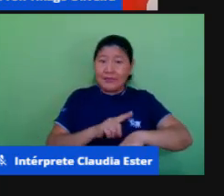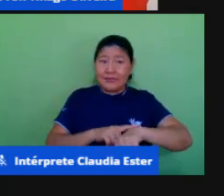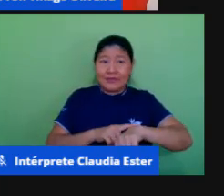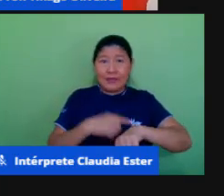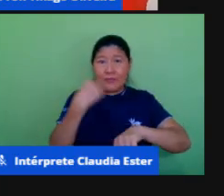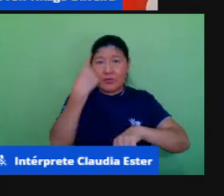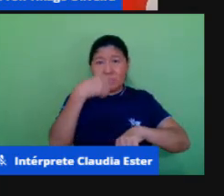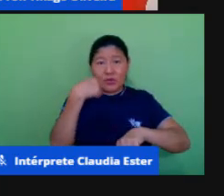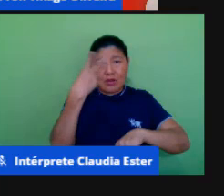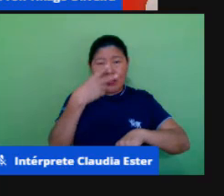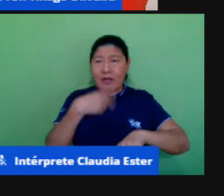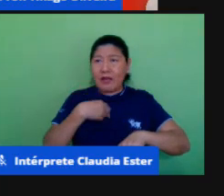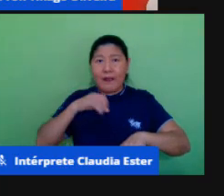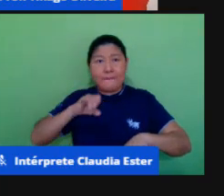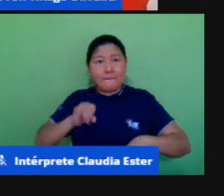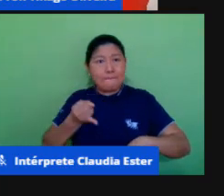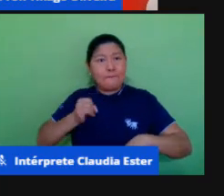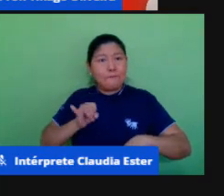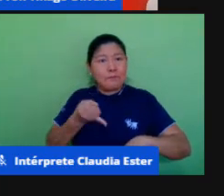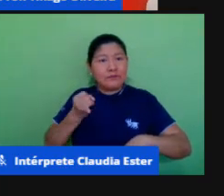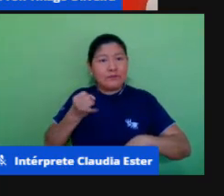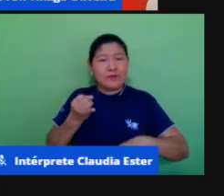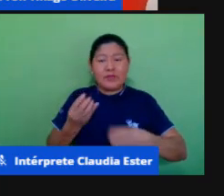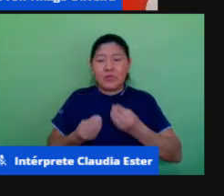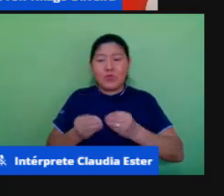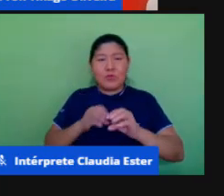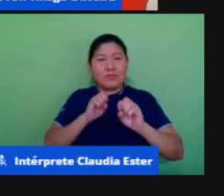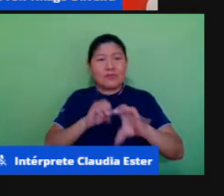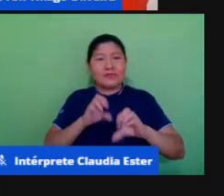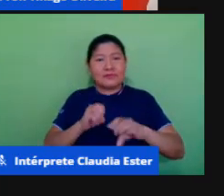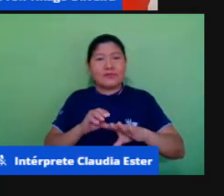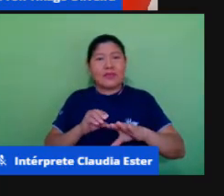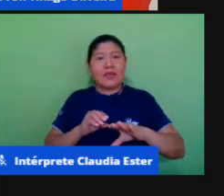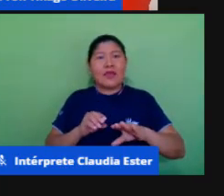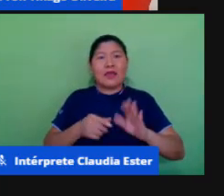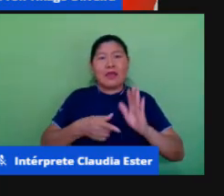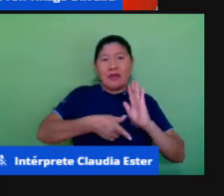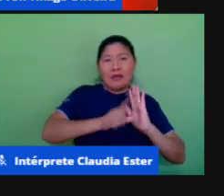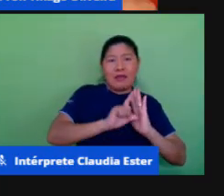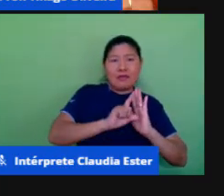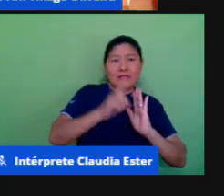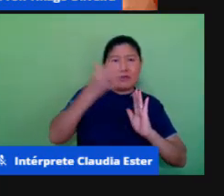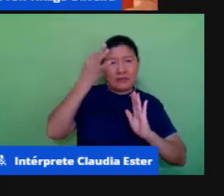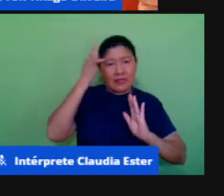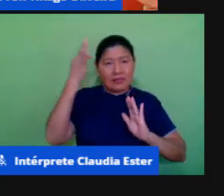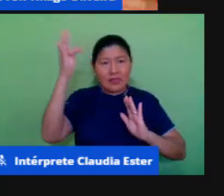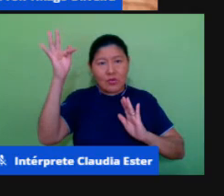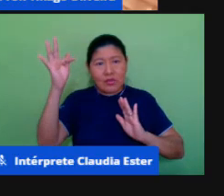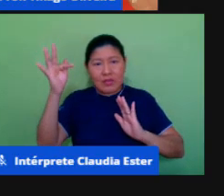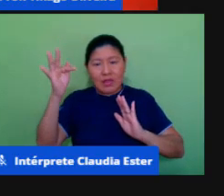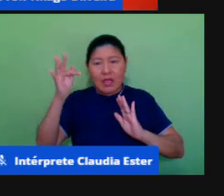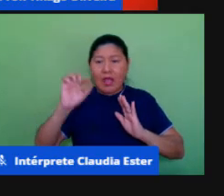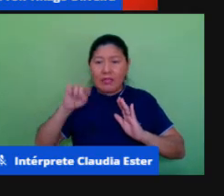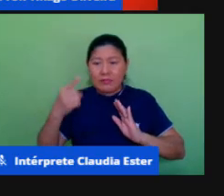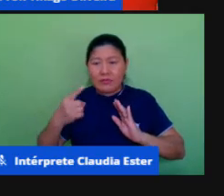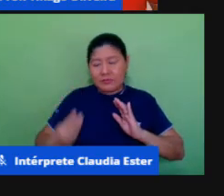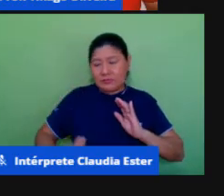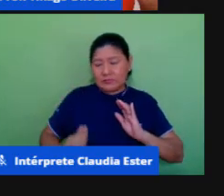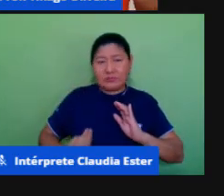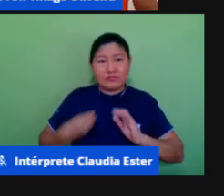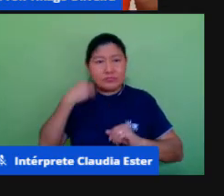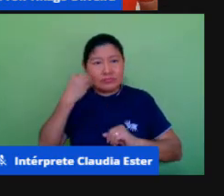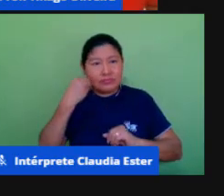prática, à execução da teoria. Né? Então, por isso que a sala de aula invertida traz